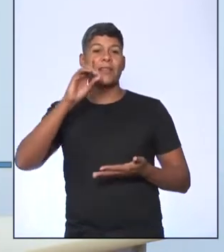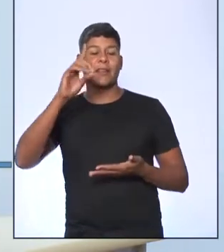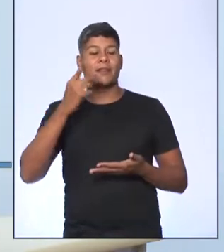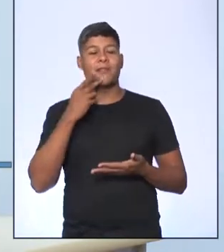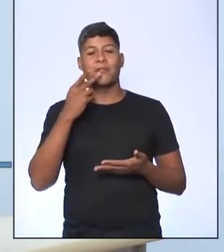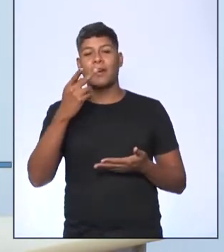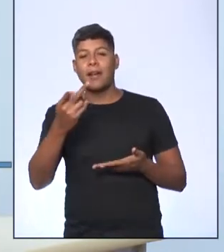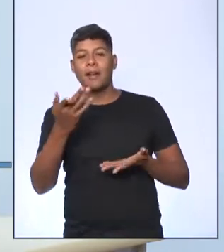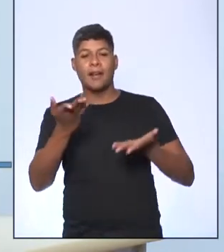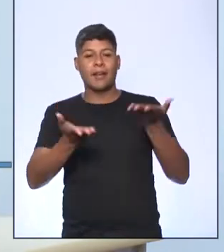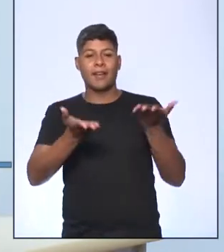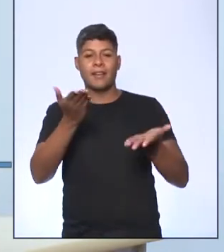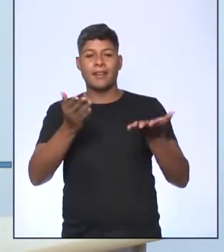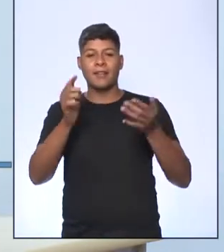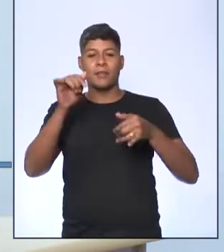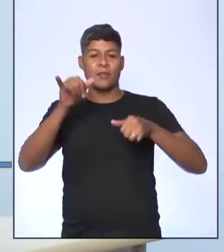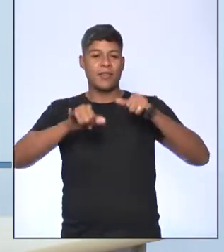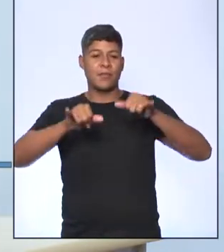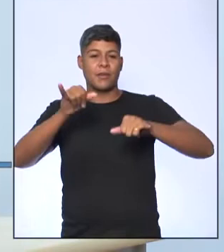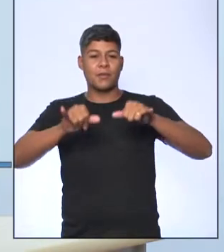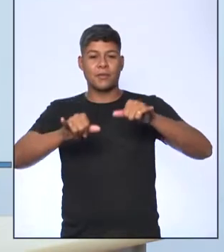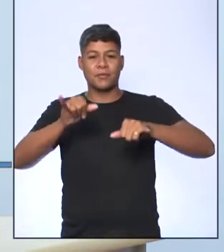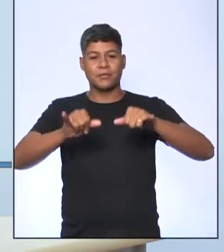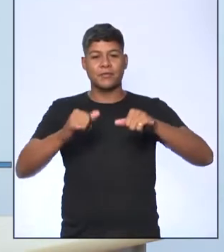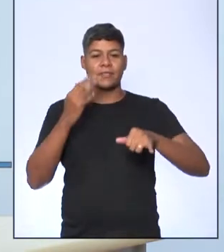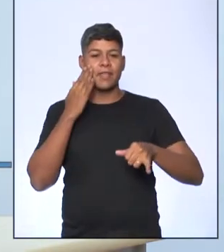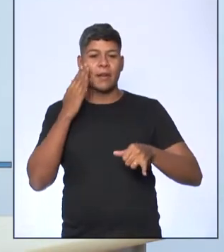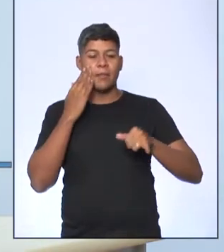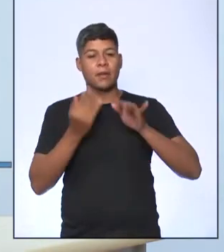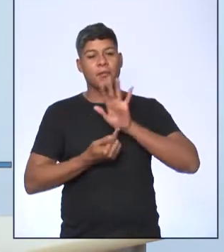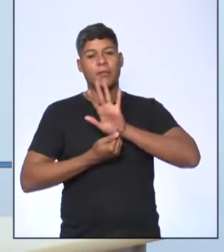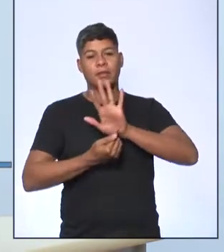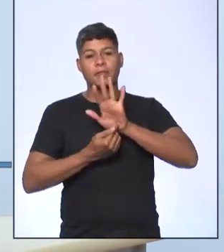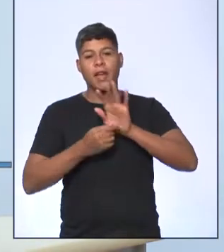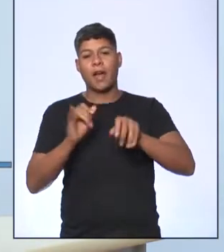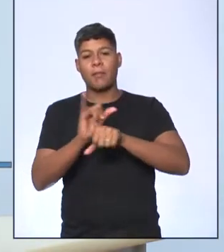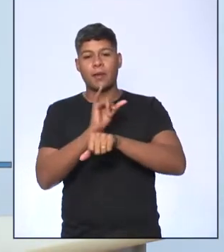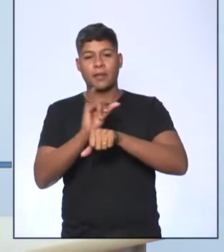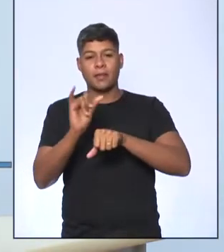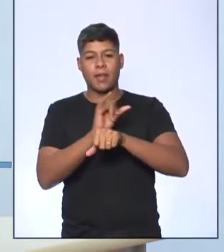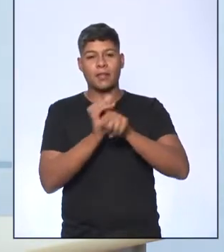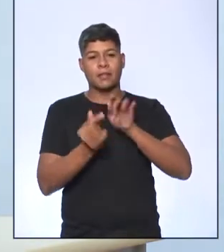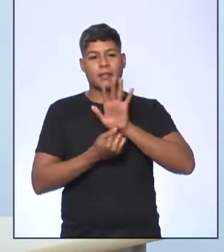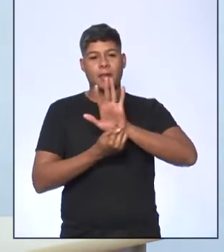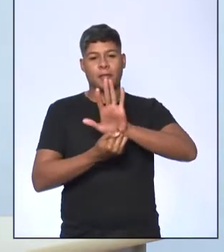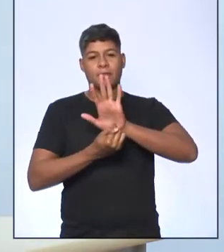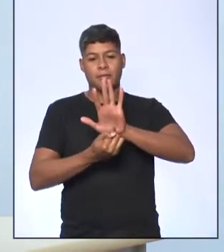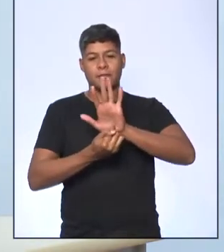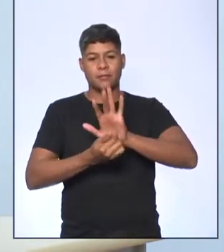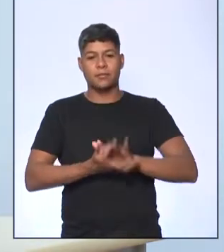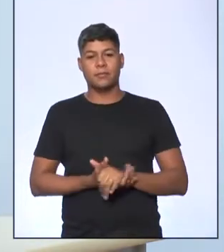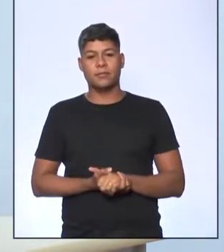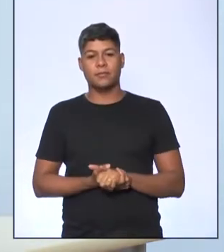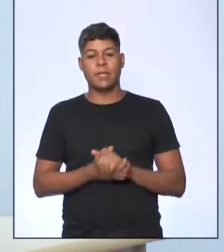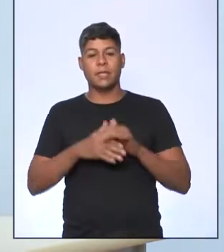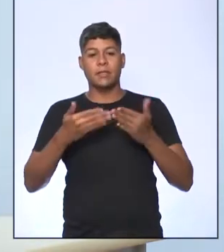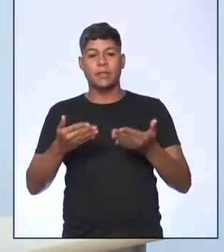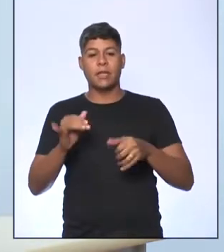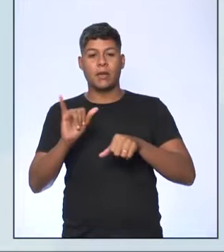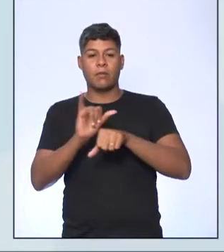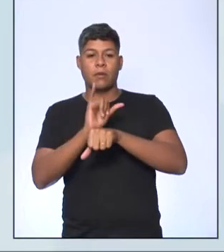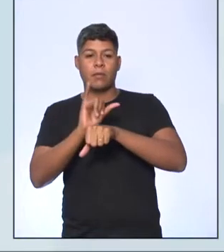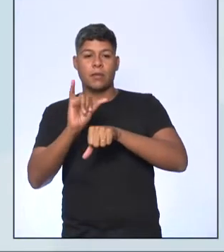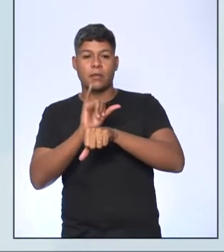falar sobre equilíbrio químico. E para começar a aula, eu vou apresentar para vocês as habilidades que serão trabalhadas. Então, ó, as habilidades